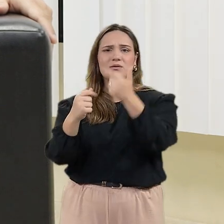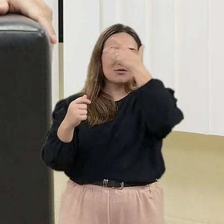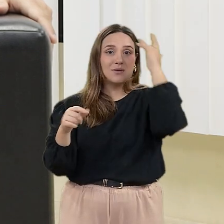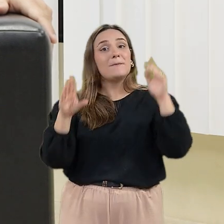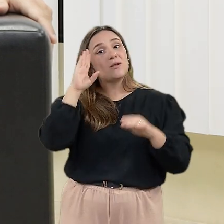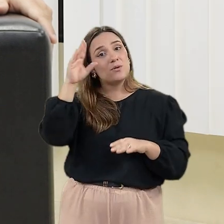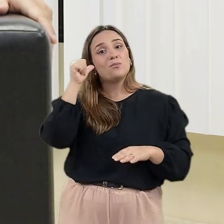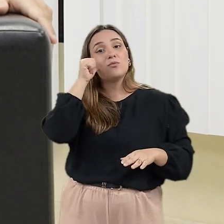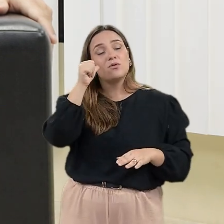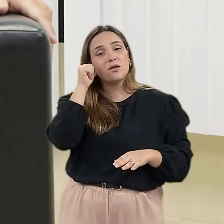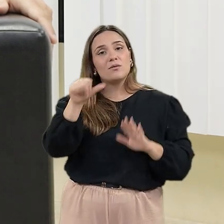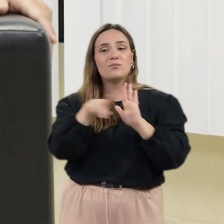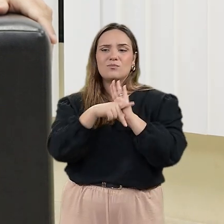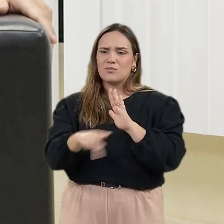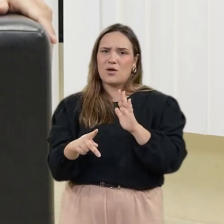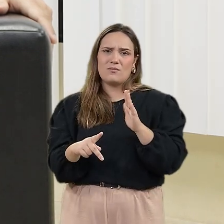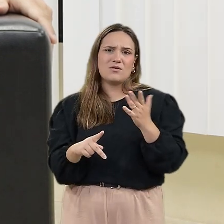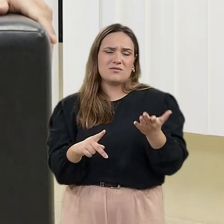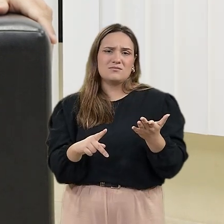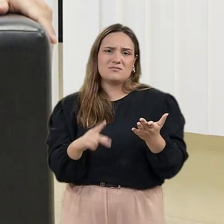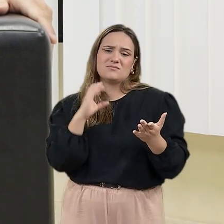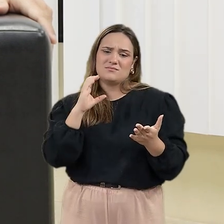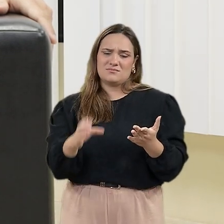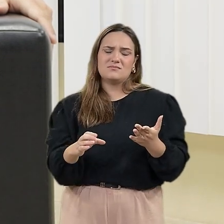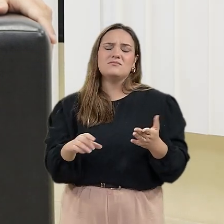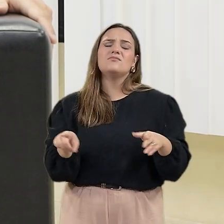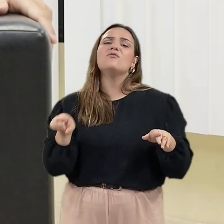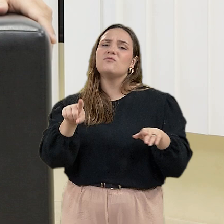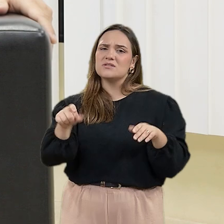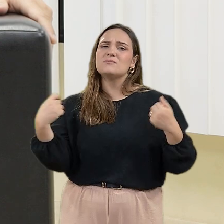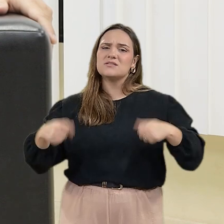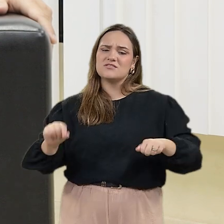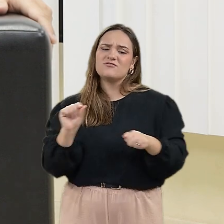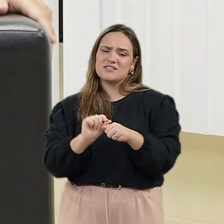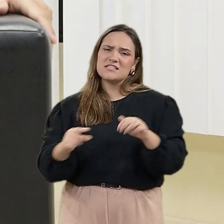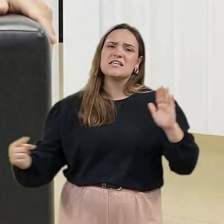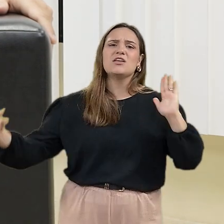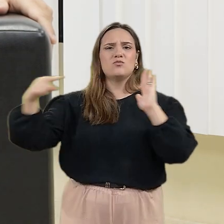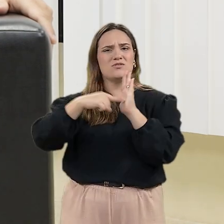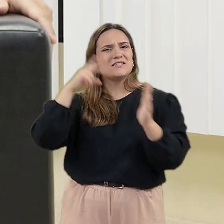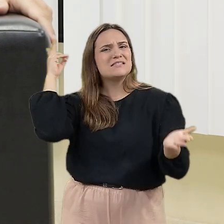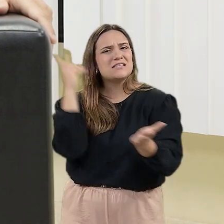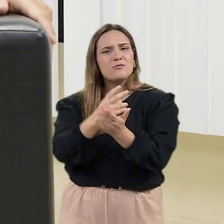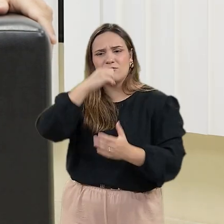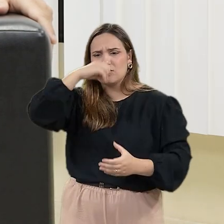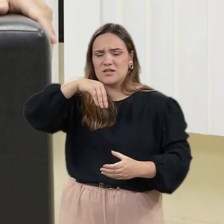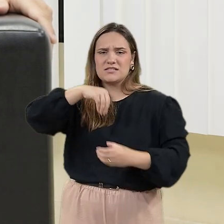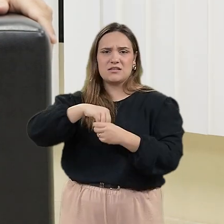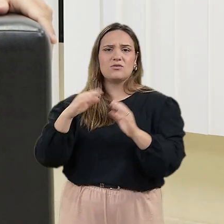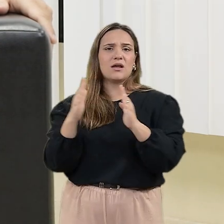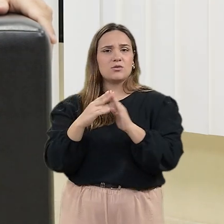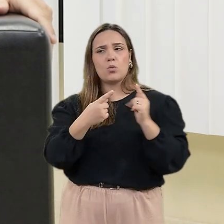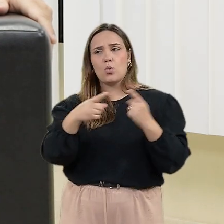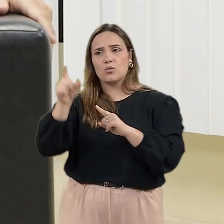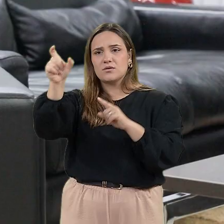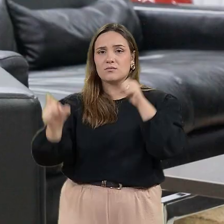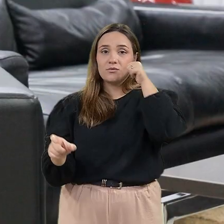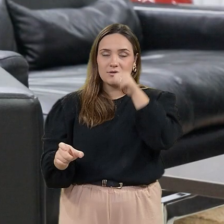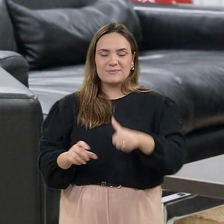de todos e das mulheres em relação à gravidade, e denunciem sempre a violência doméstica contra a